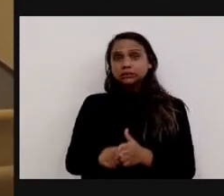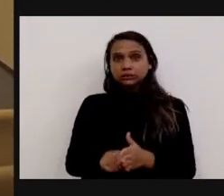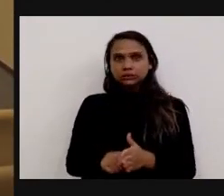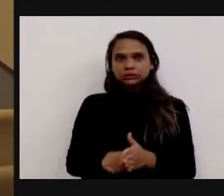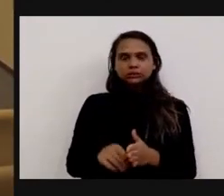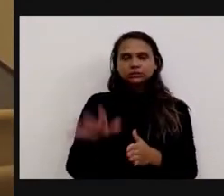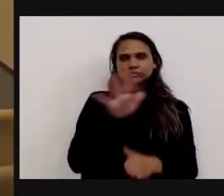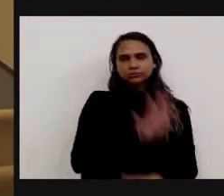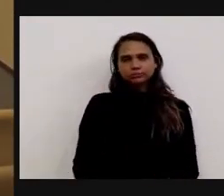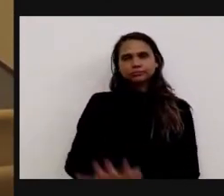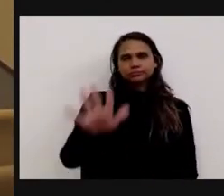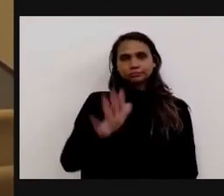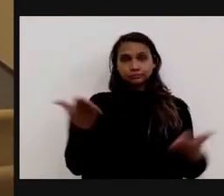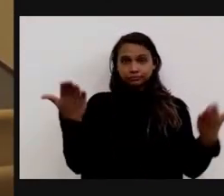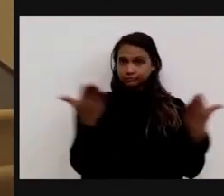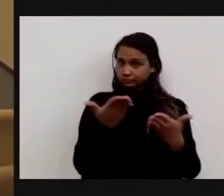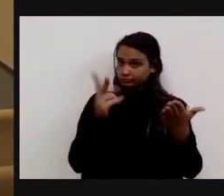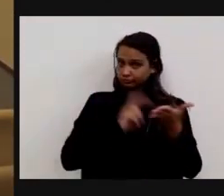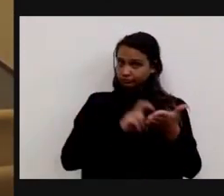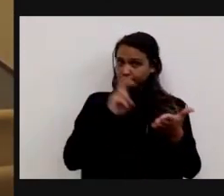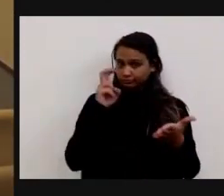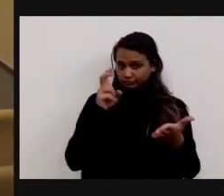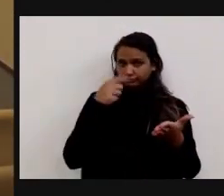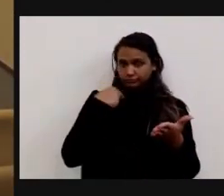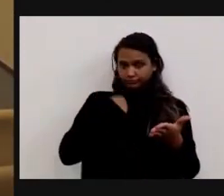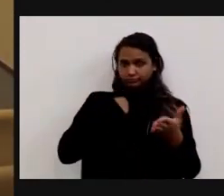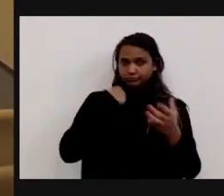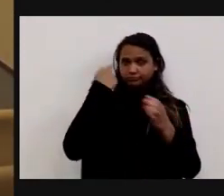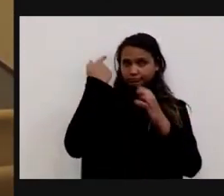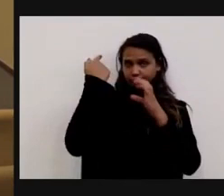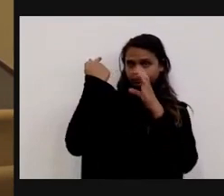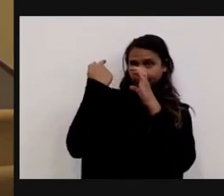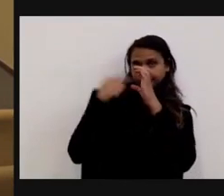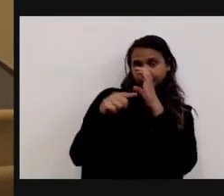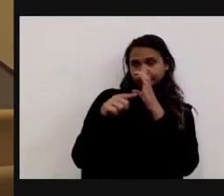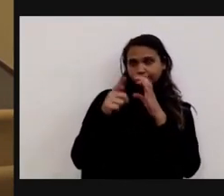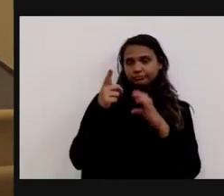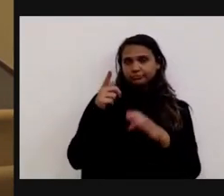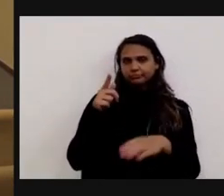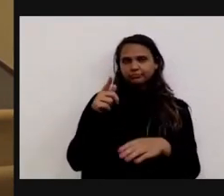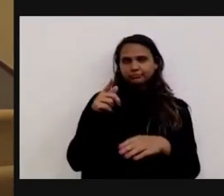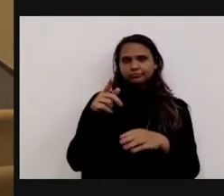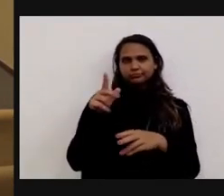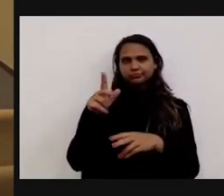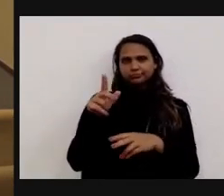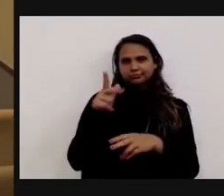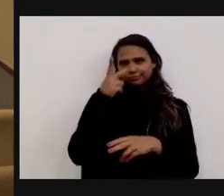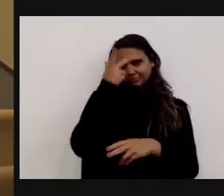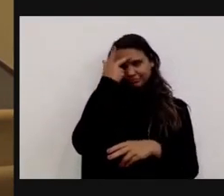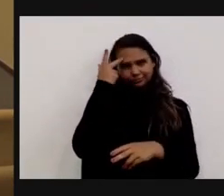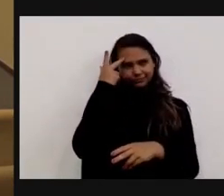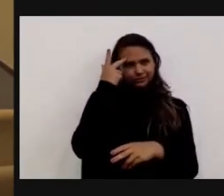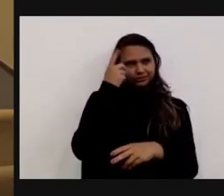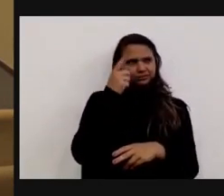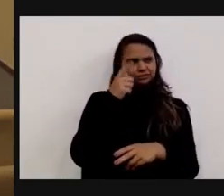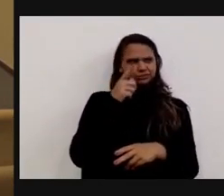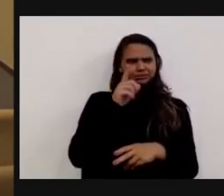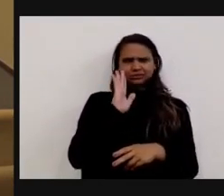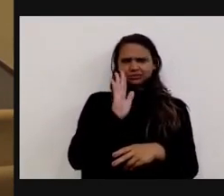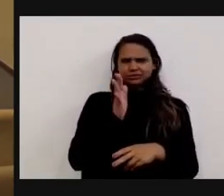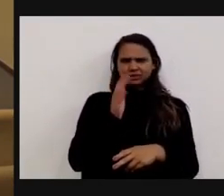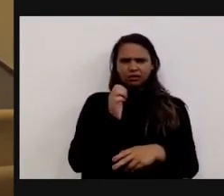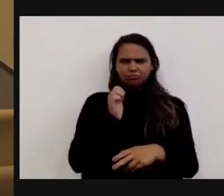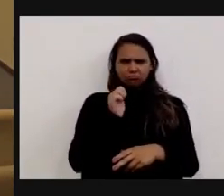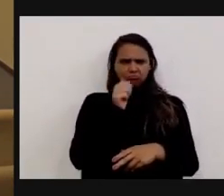hoje de manhã eu mandei o pessoal que ninguém tivesse assistindo pode confirmar aí no